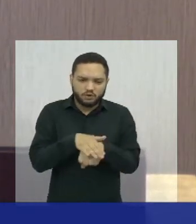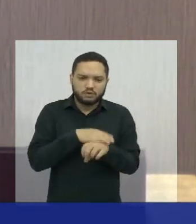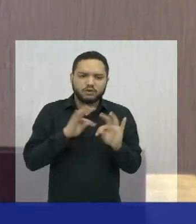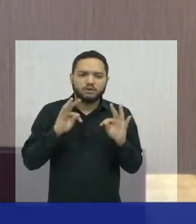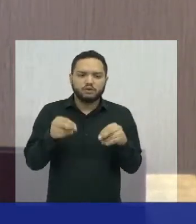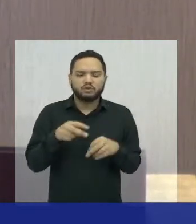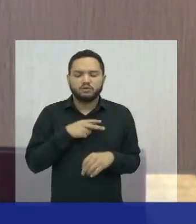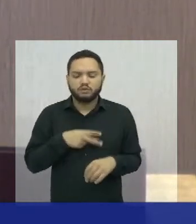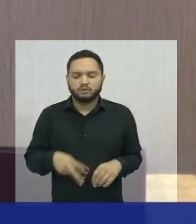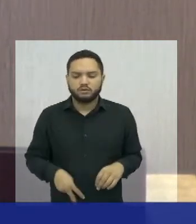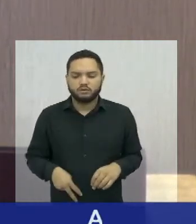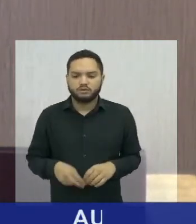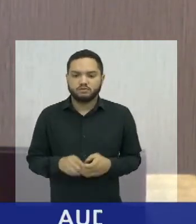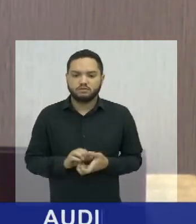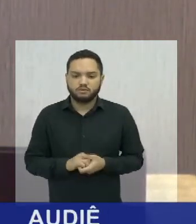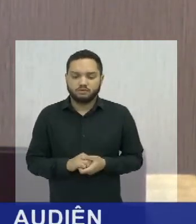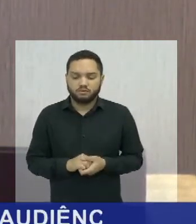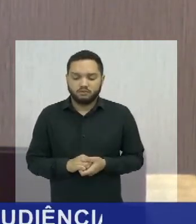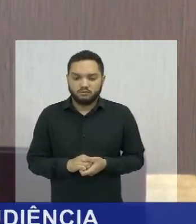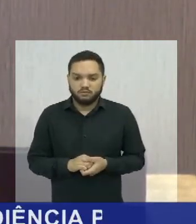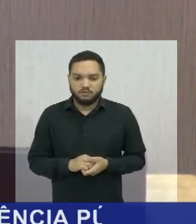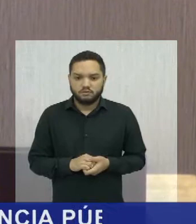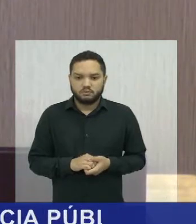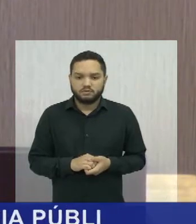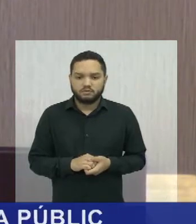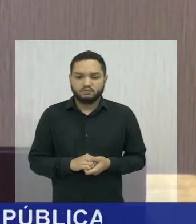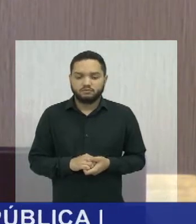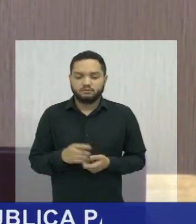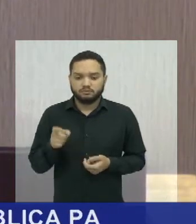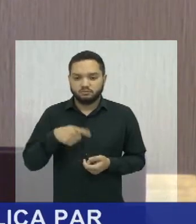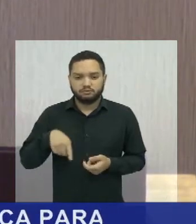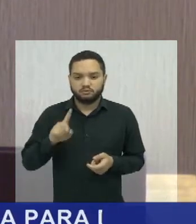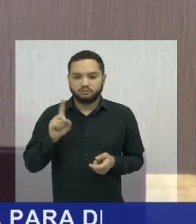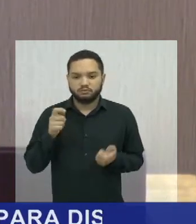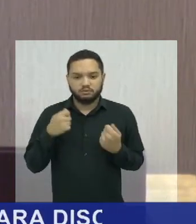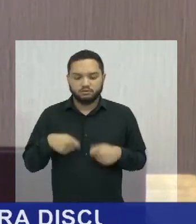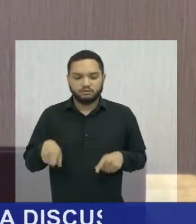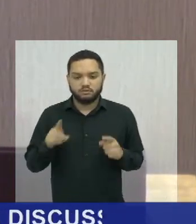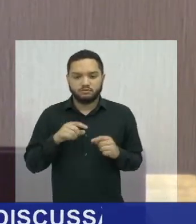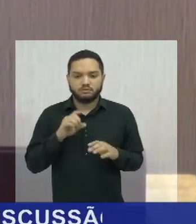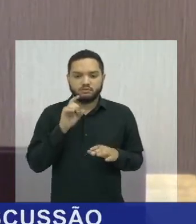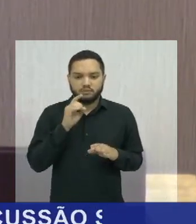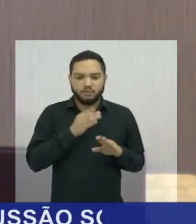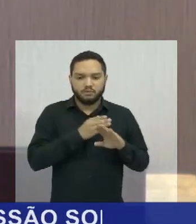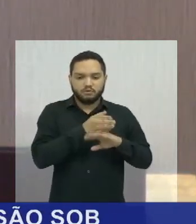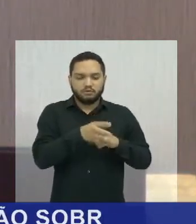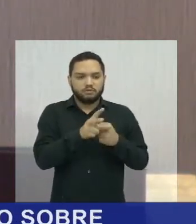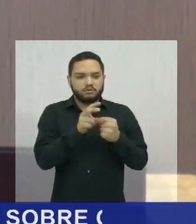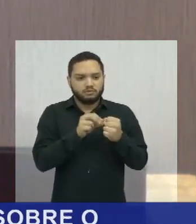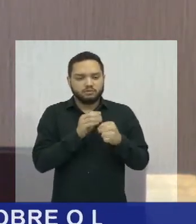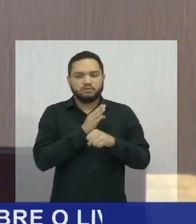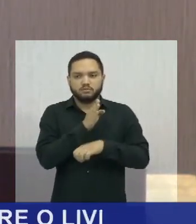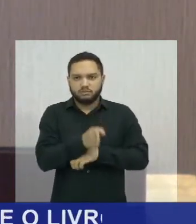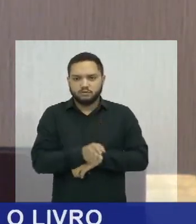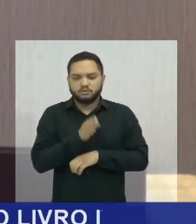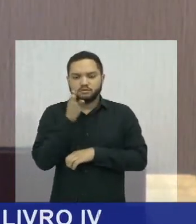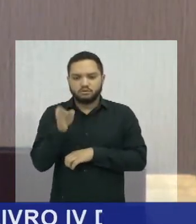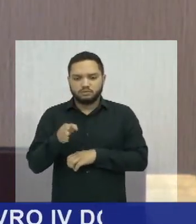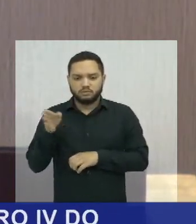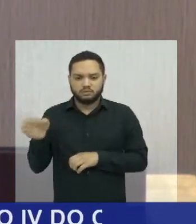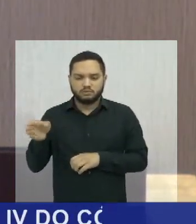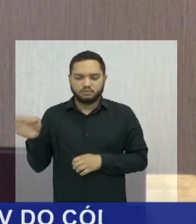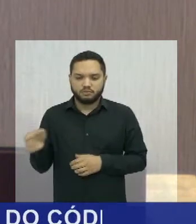todos. Olha o detalhe, não precisamos ir a cada gabinete, a cada um como se